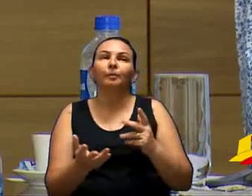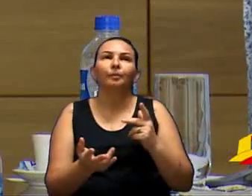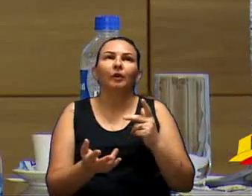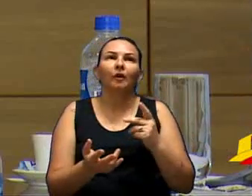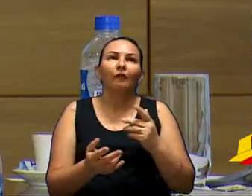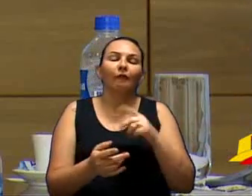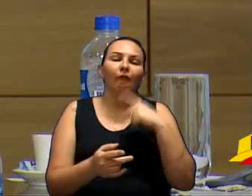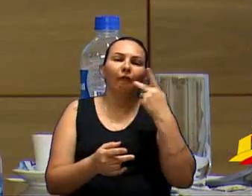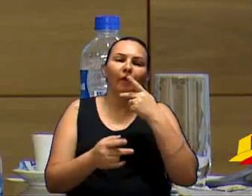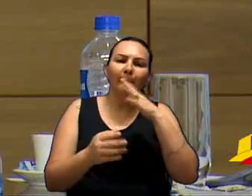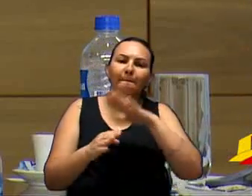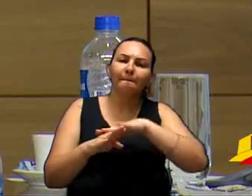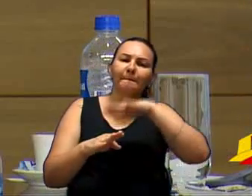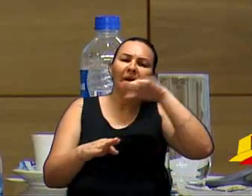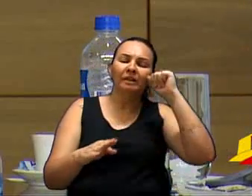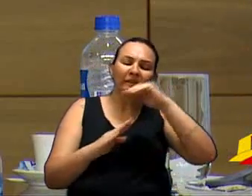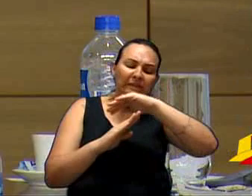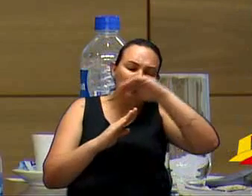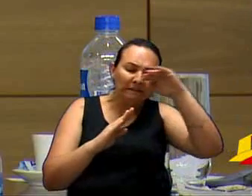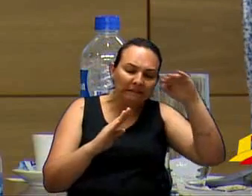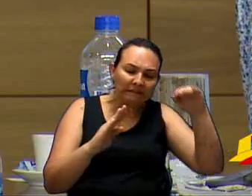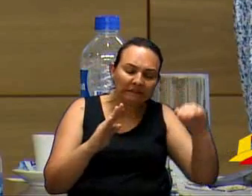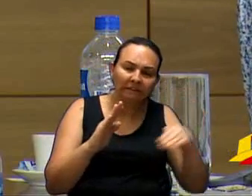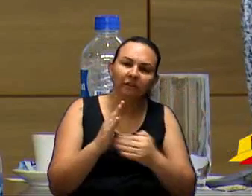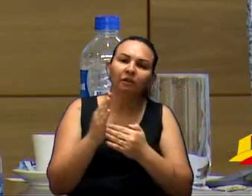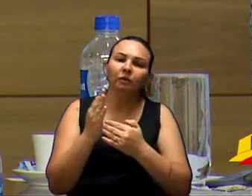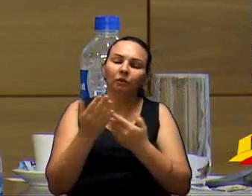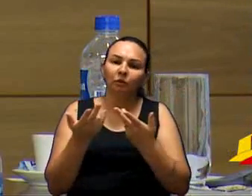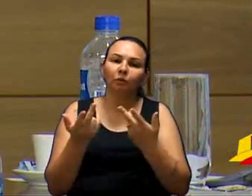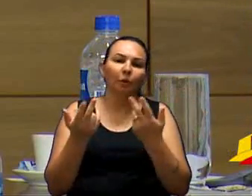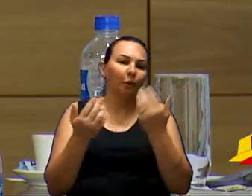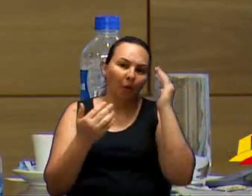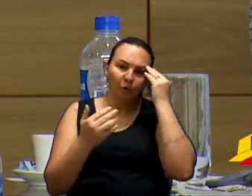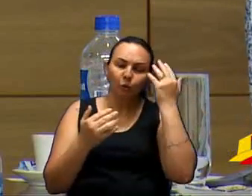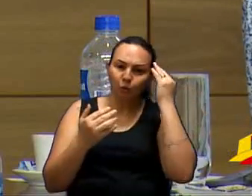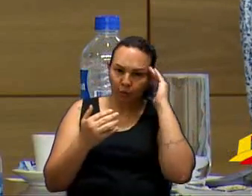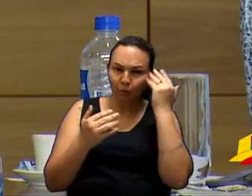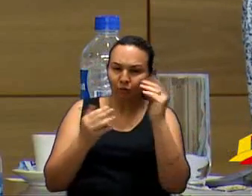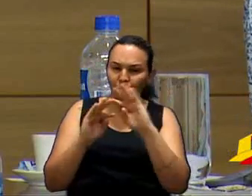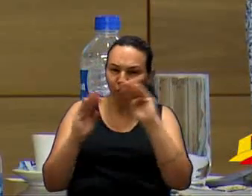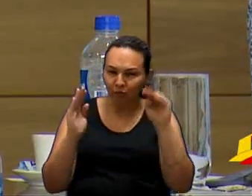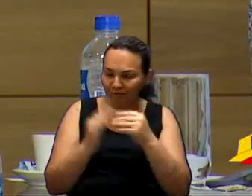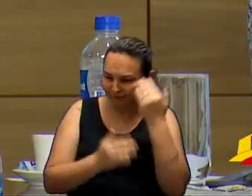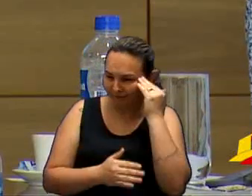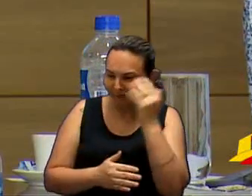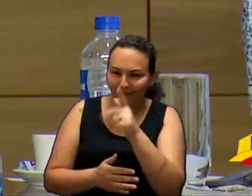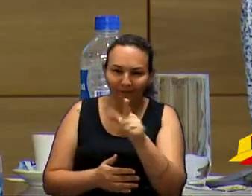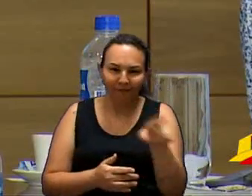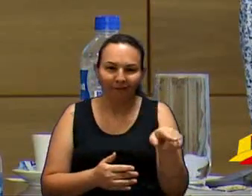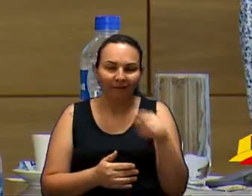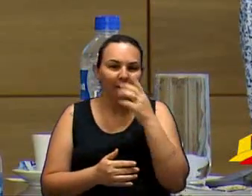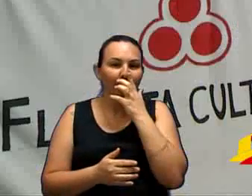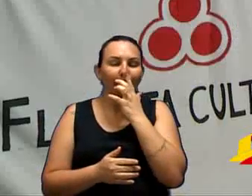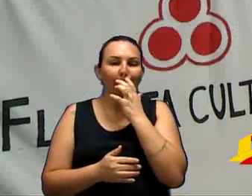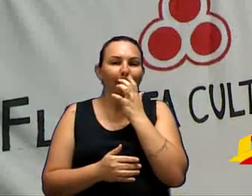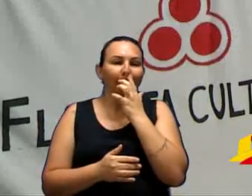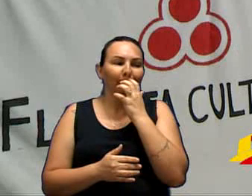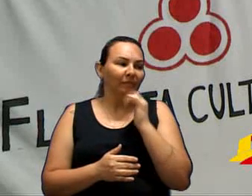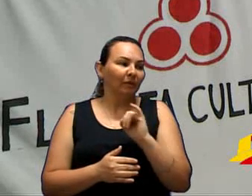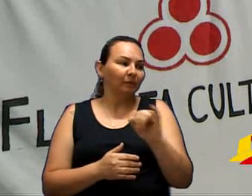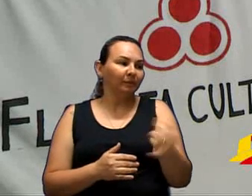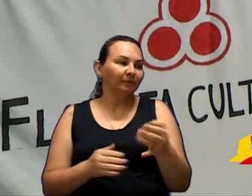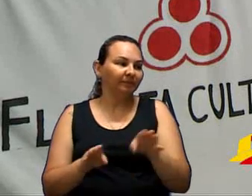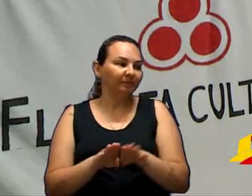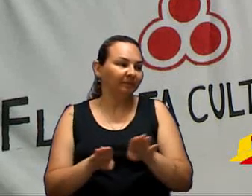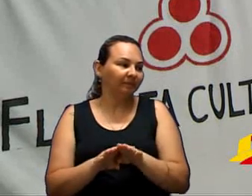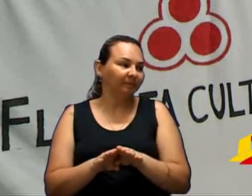marge mais generalista possível mas acho que todo mundo tá entendendo né eu queria só aproveitar o momento